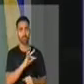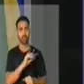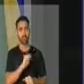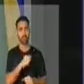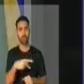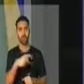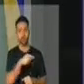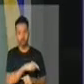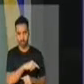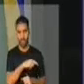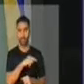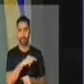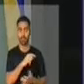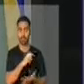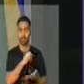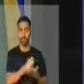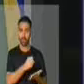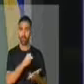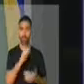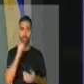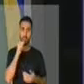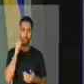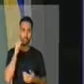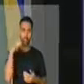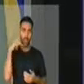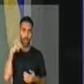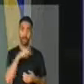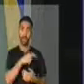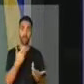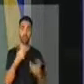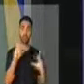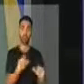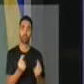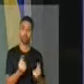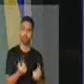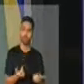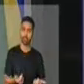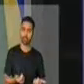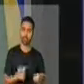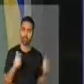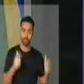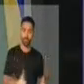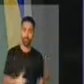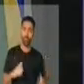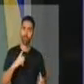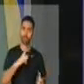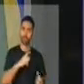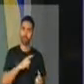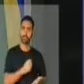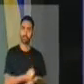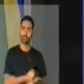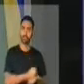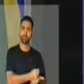da Fundação Assistencial da Paraíba, como já mencionei, que é um dos espaços que oferece esse amparo,